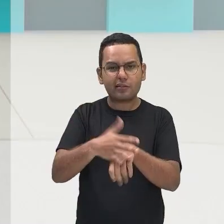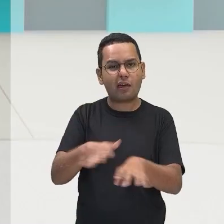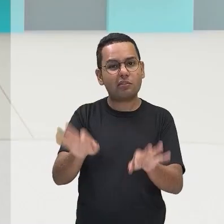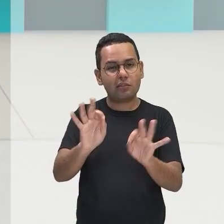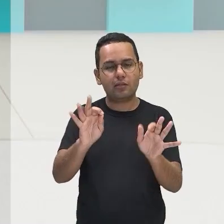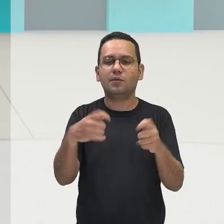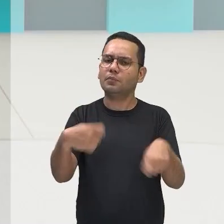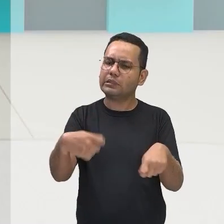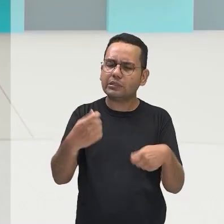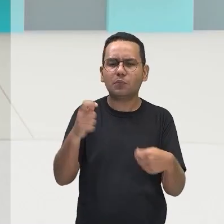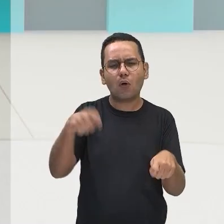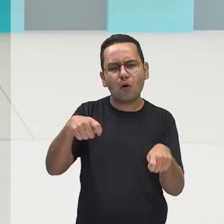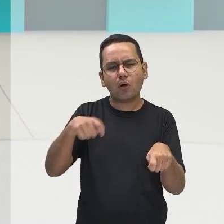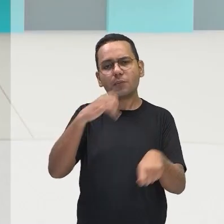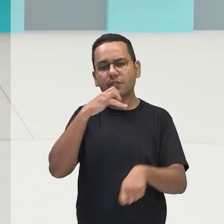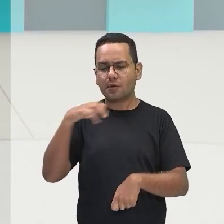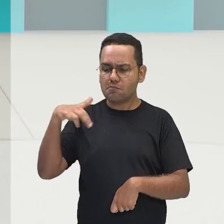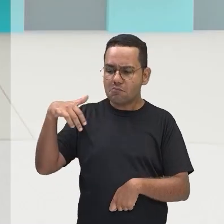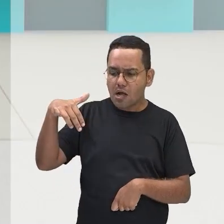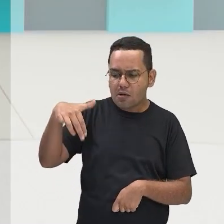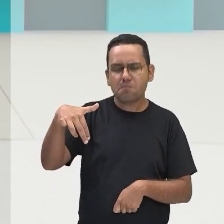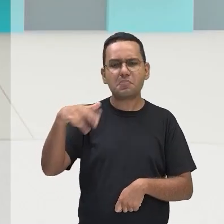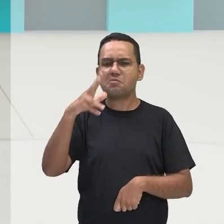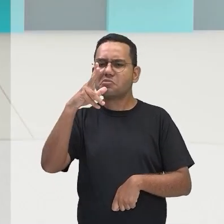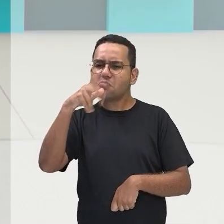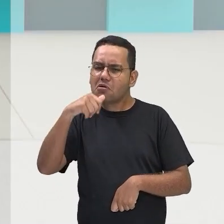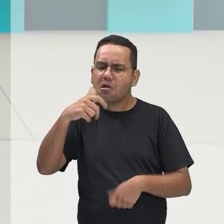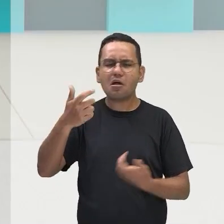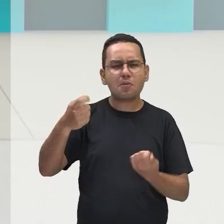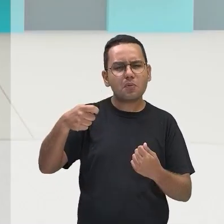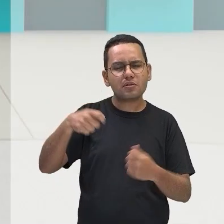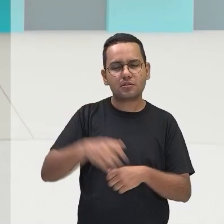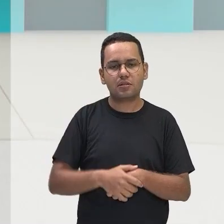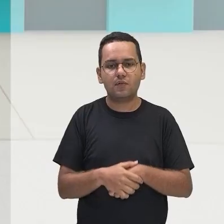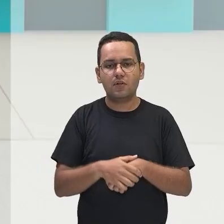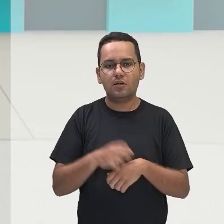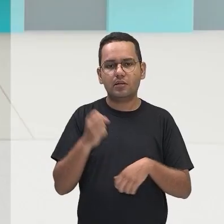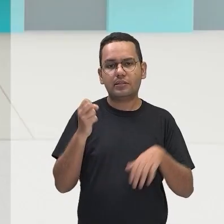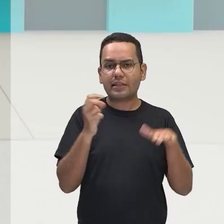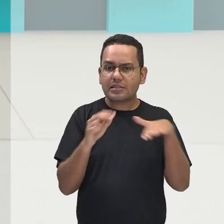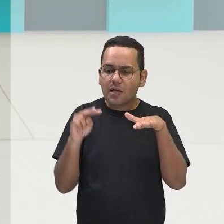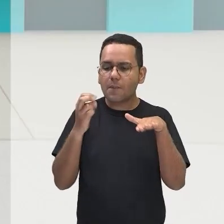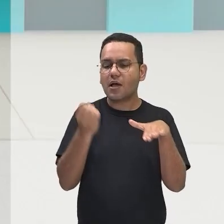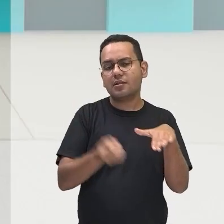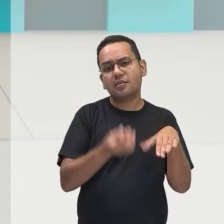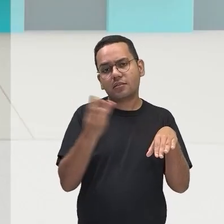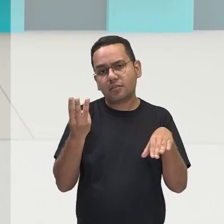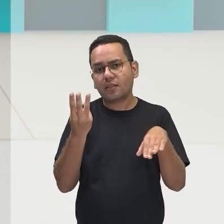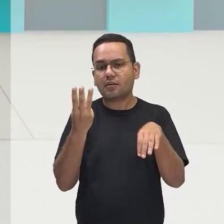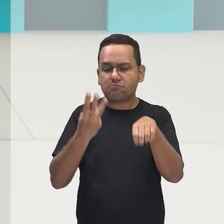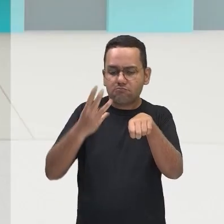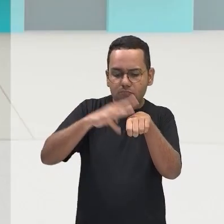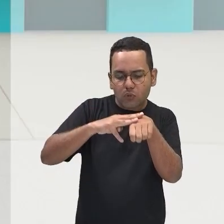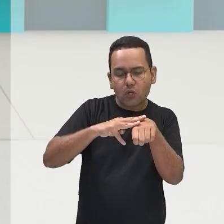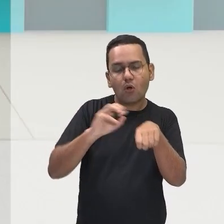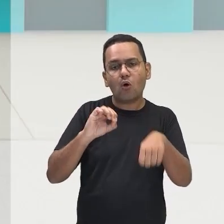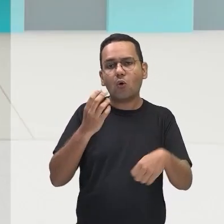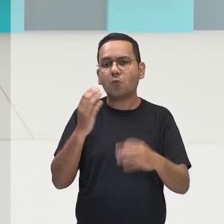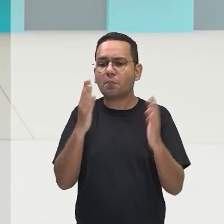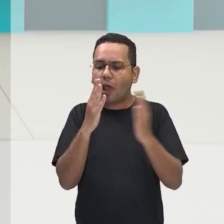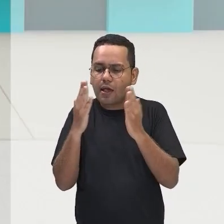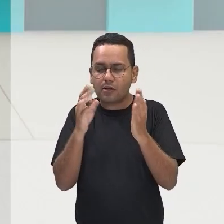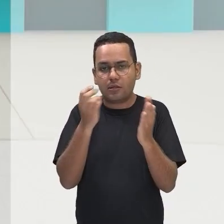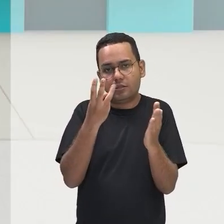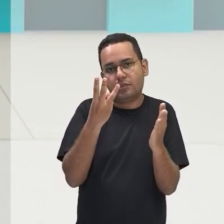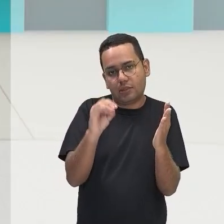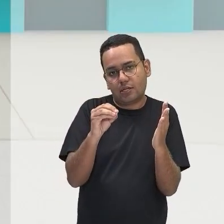caminhada lentamente, né? 3 vezes na semana, 4 vezes, 30 minutos a 40 minutos, só a caminhada.